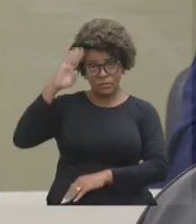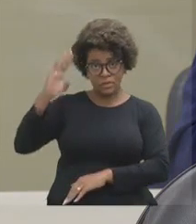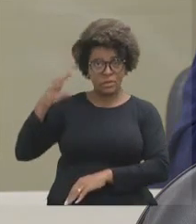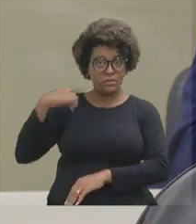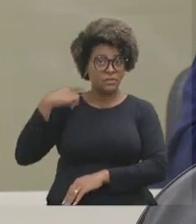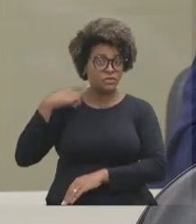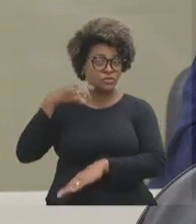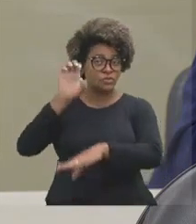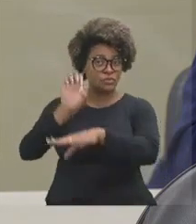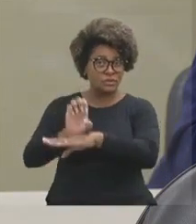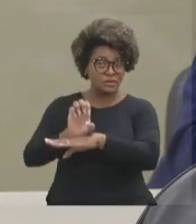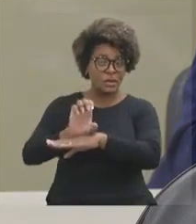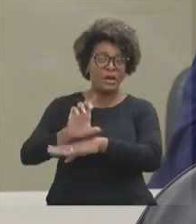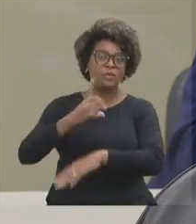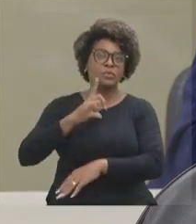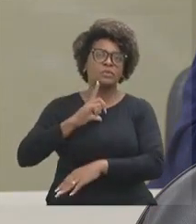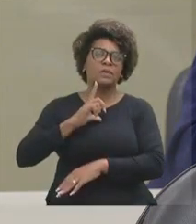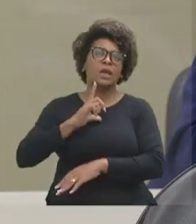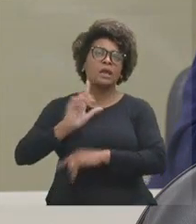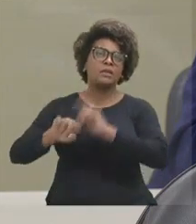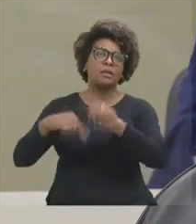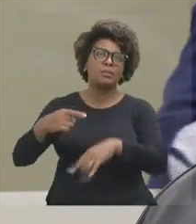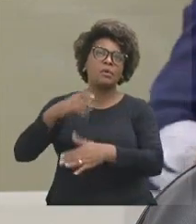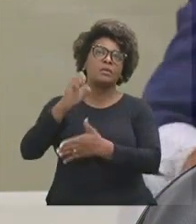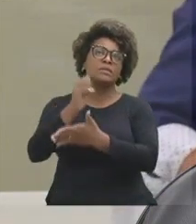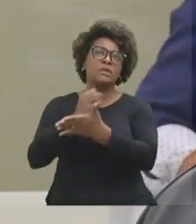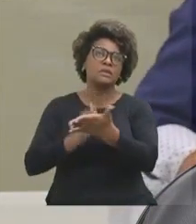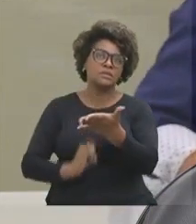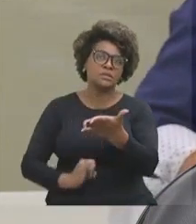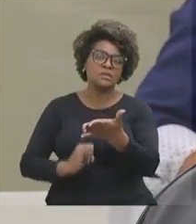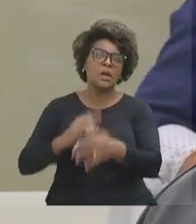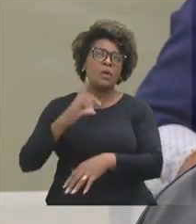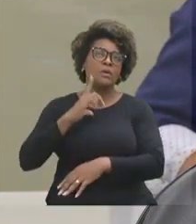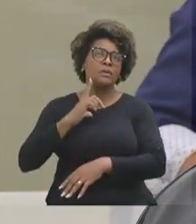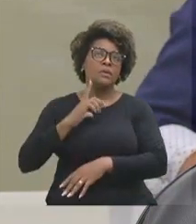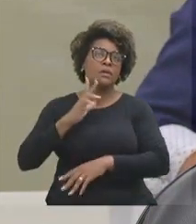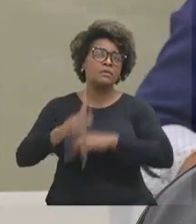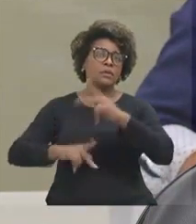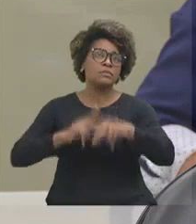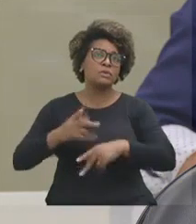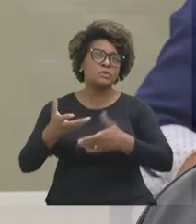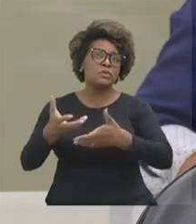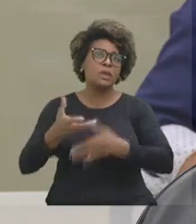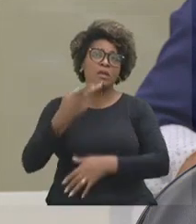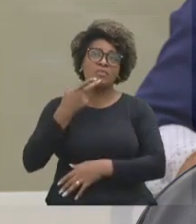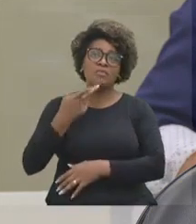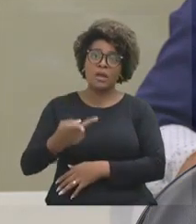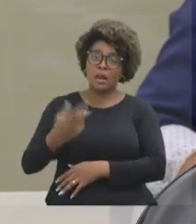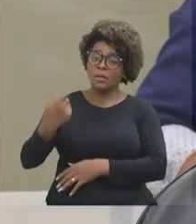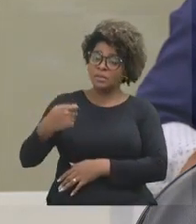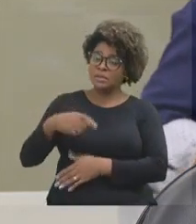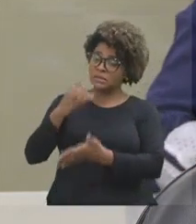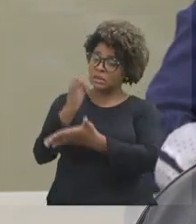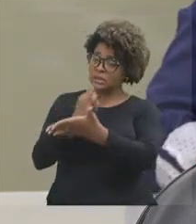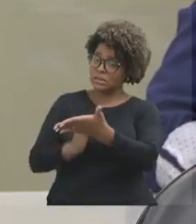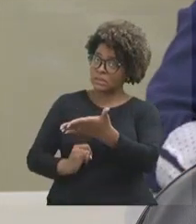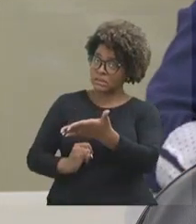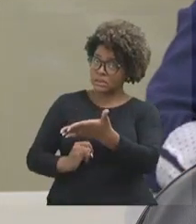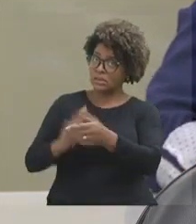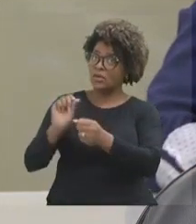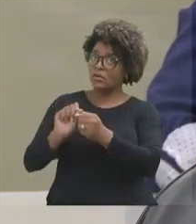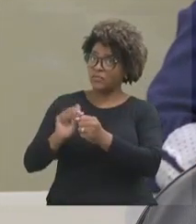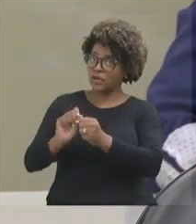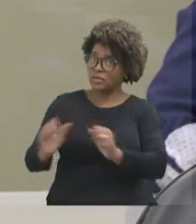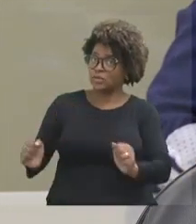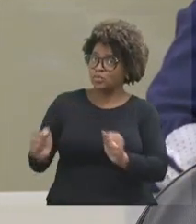de interpretação seguirá a ordem de inscrição os parlamentares que desejarem fazer o uso da palavra devem se inscrever pessoalmente junto